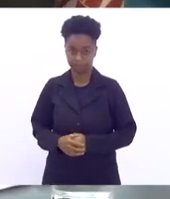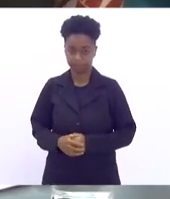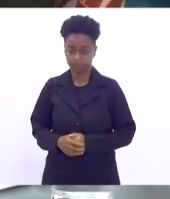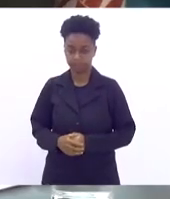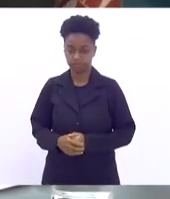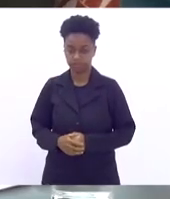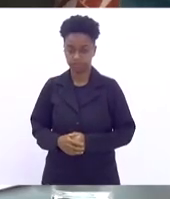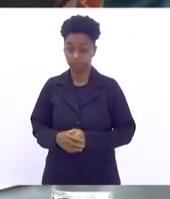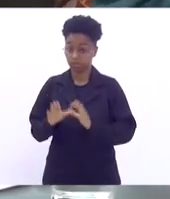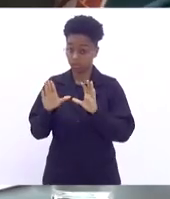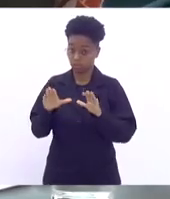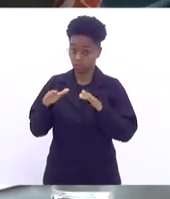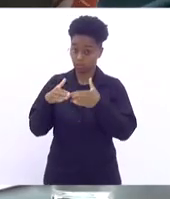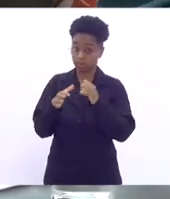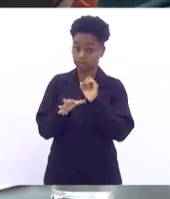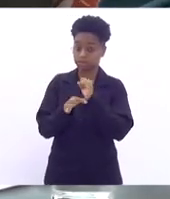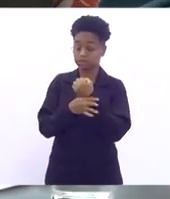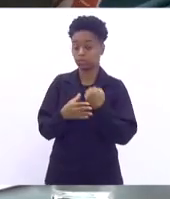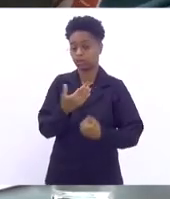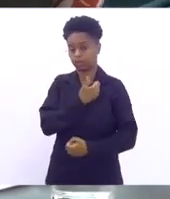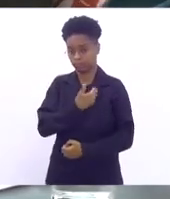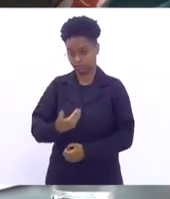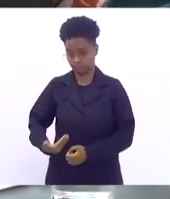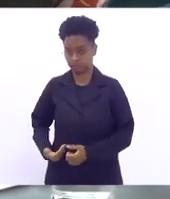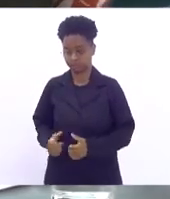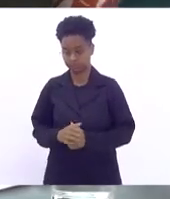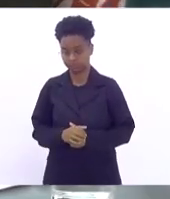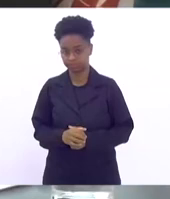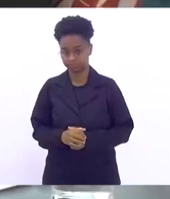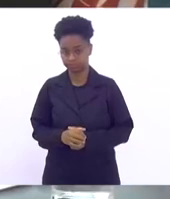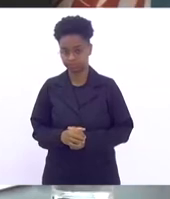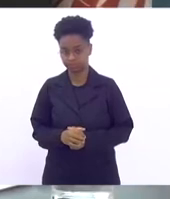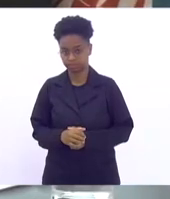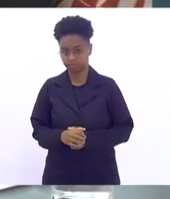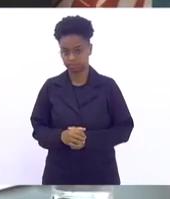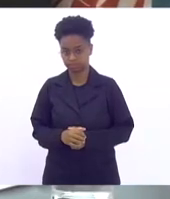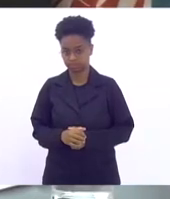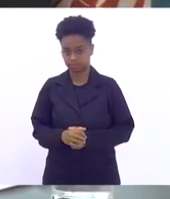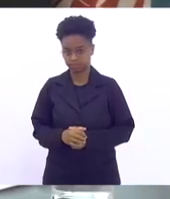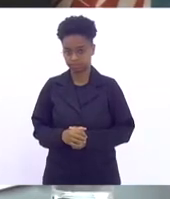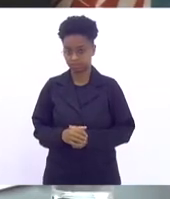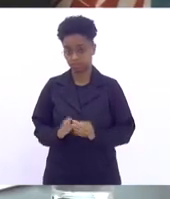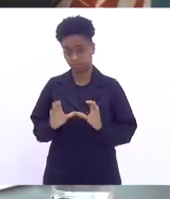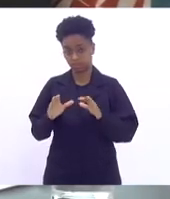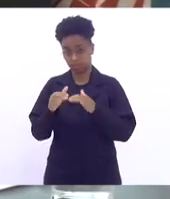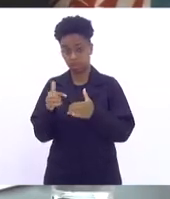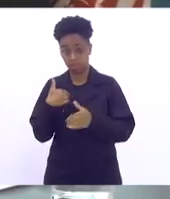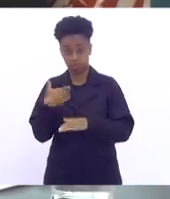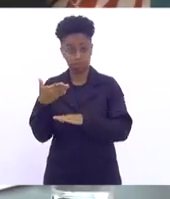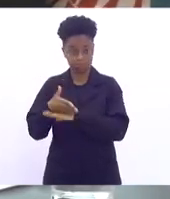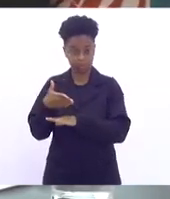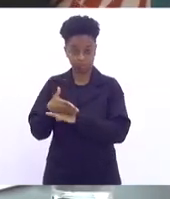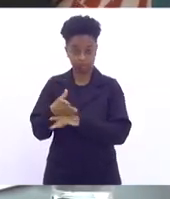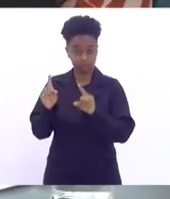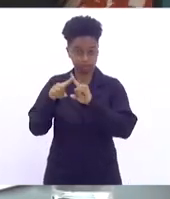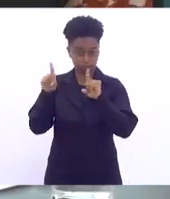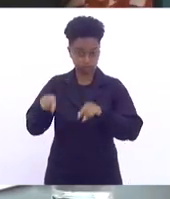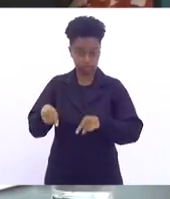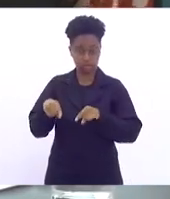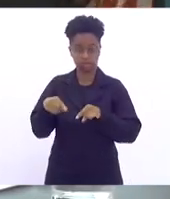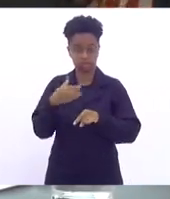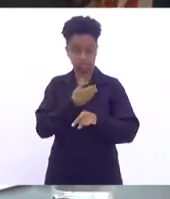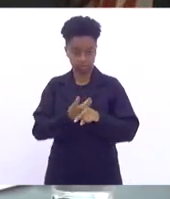a comissão de segurança pública comissão que eu participo de servidores públicos